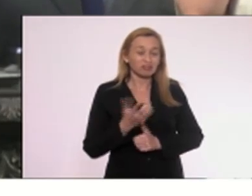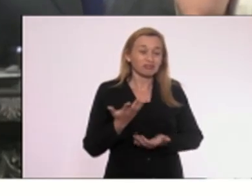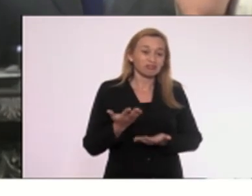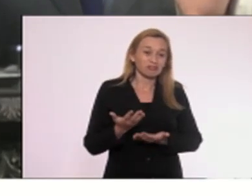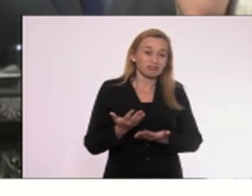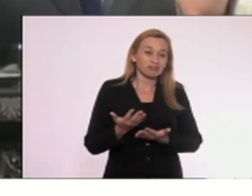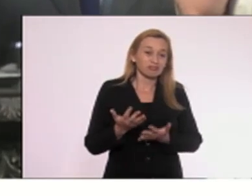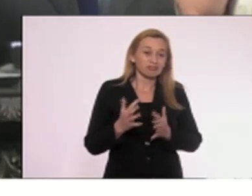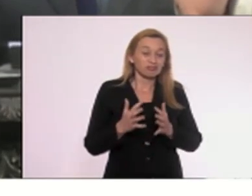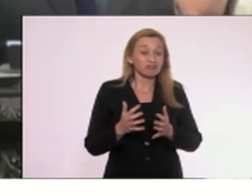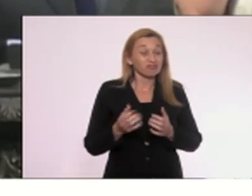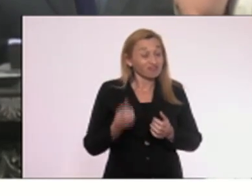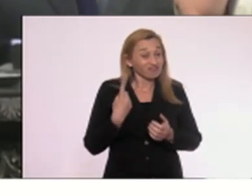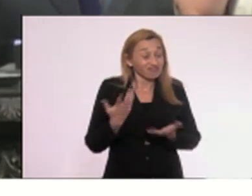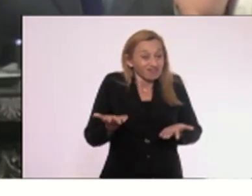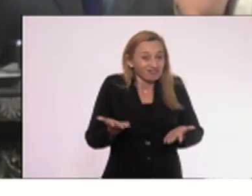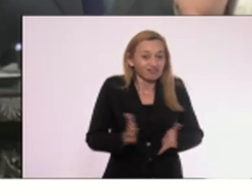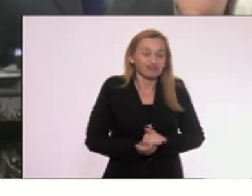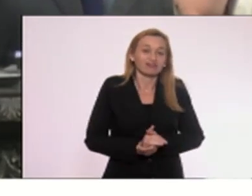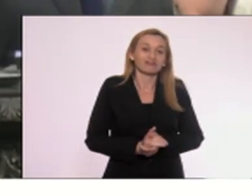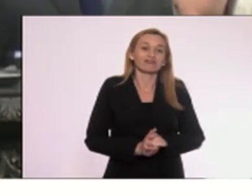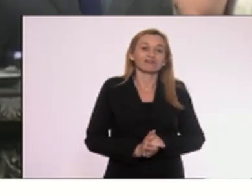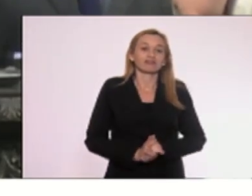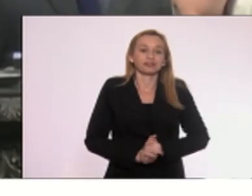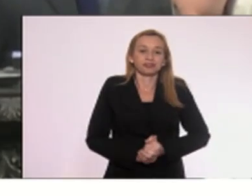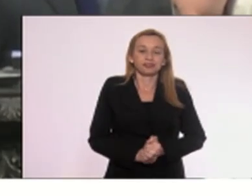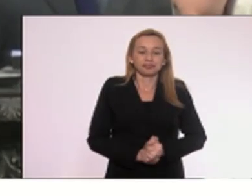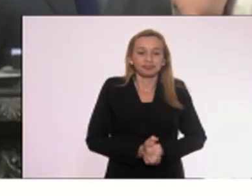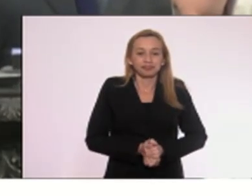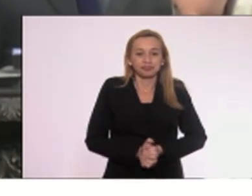meio estranha.